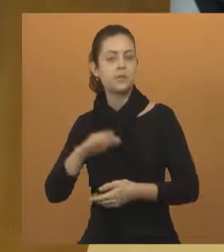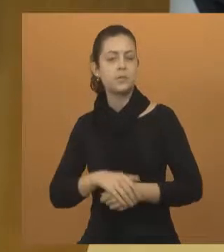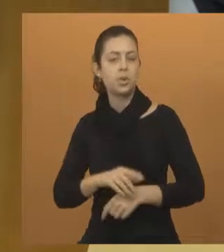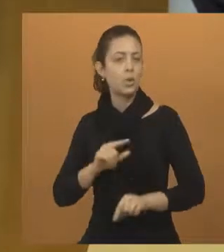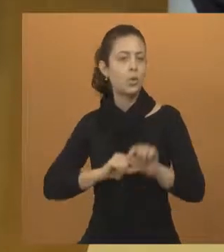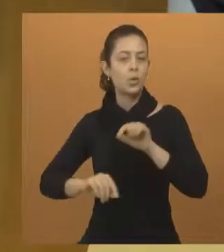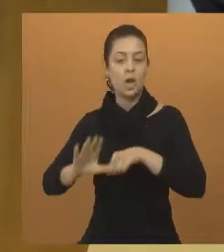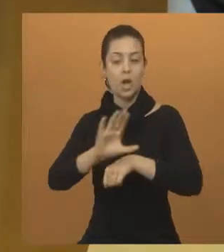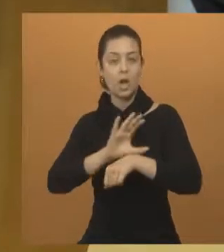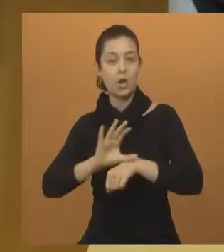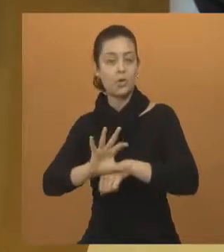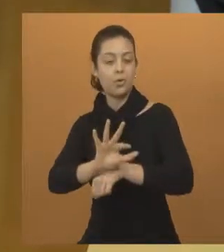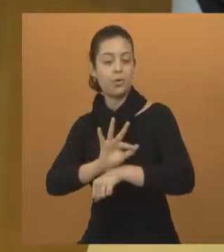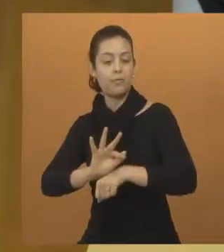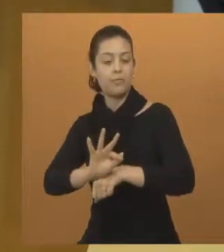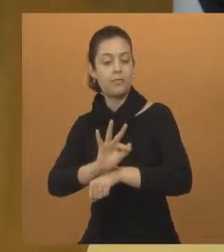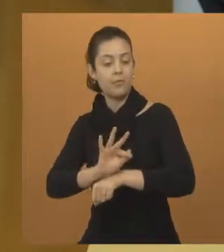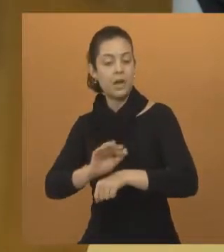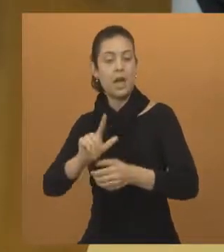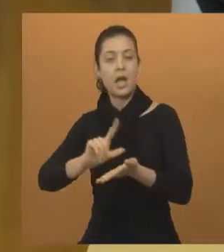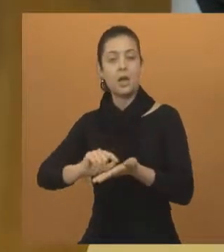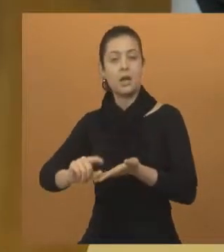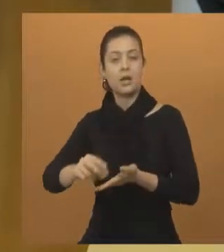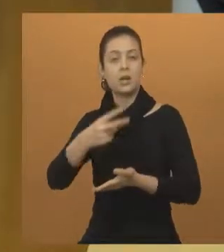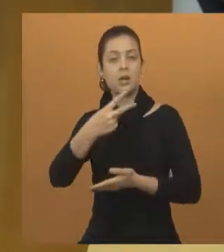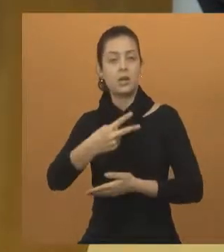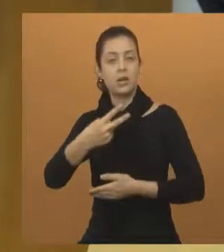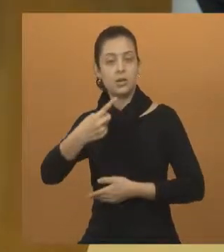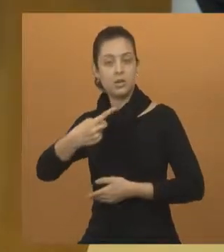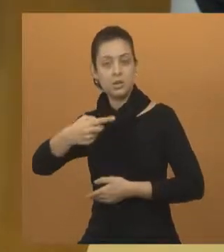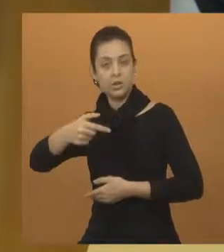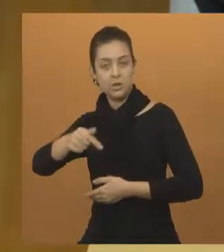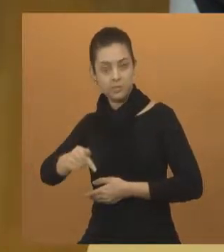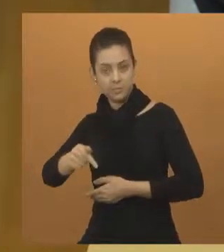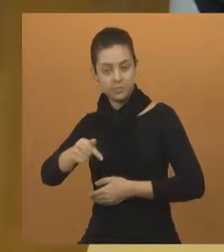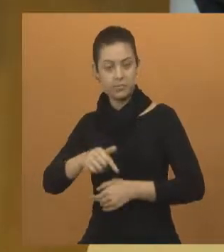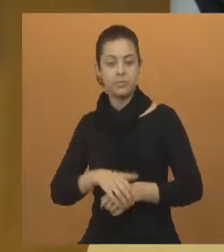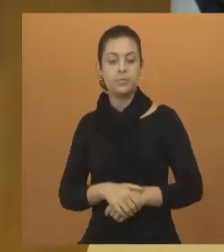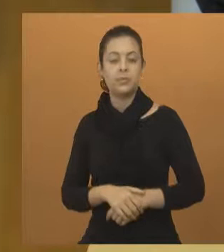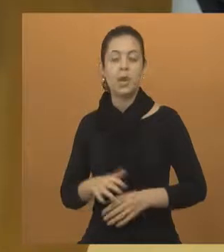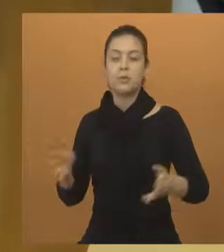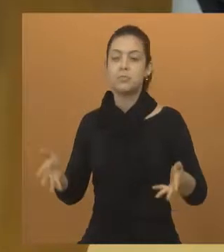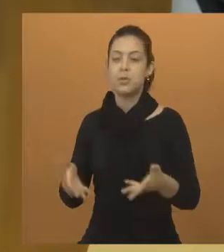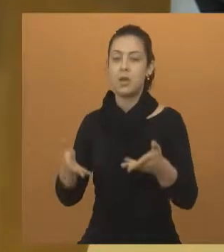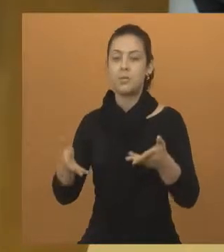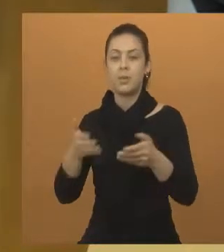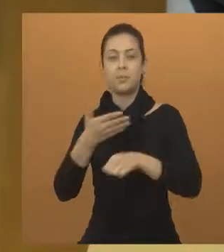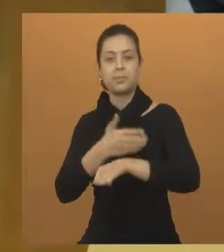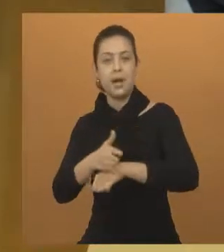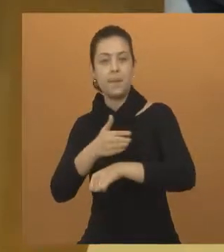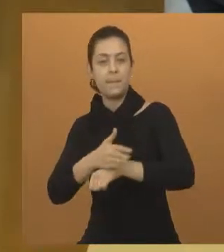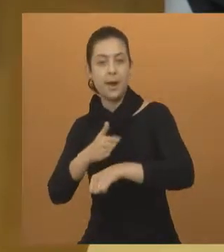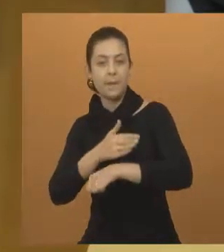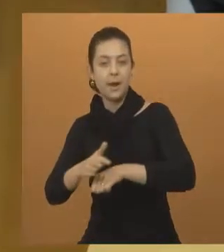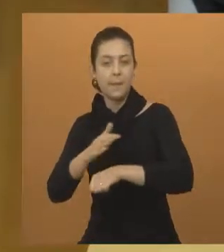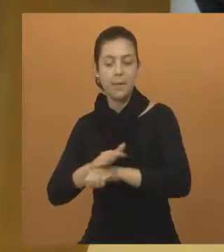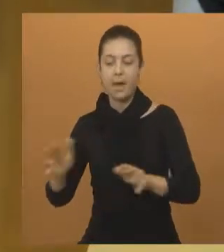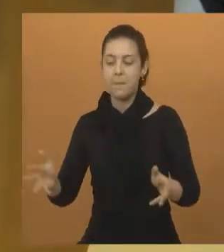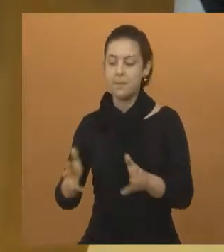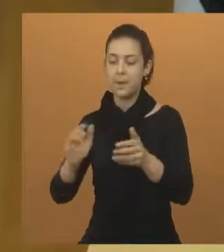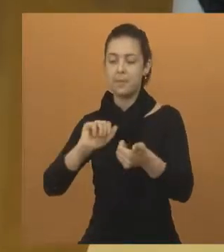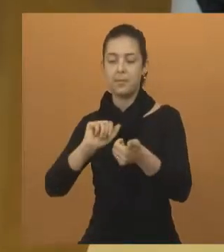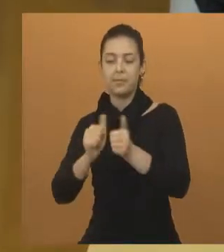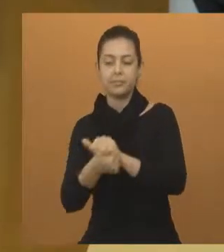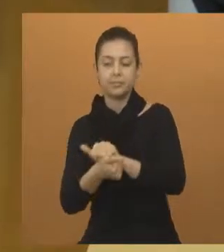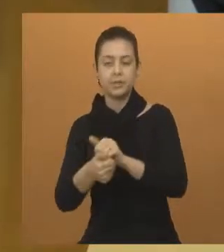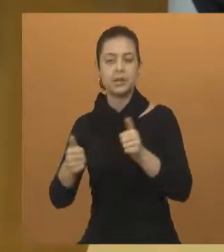na Constituição Federal, em seu artigo 217, que o fomento de práticas desportivas é um direito